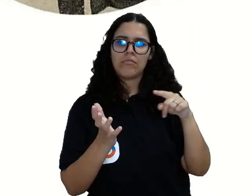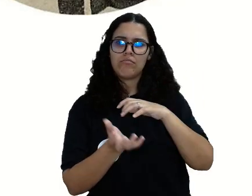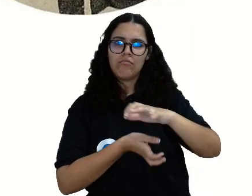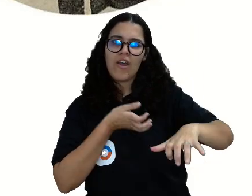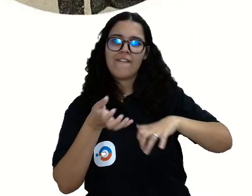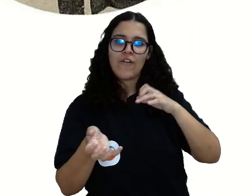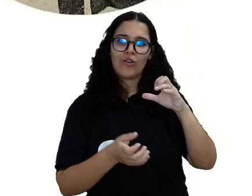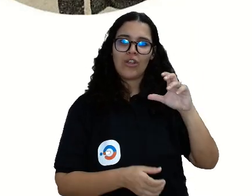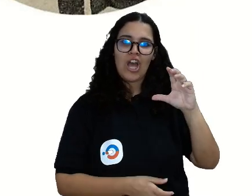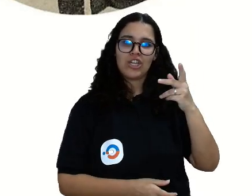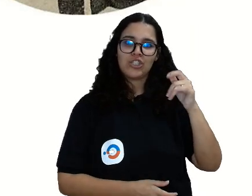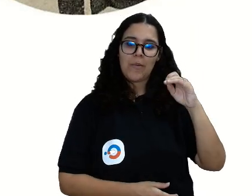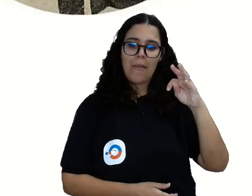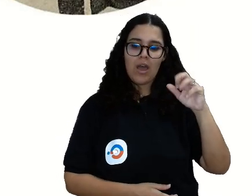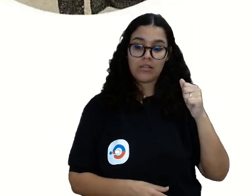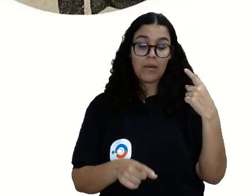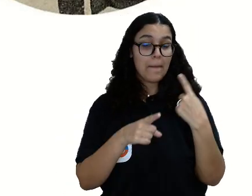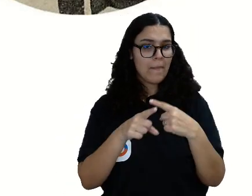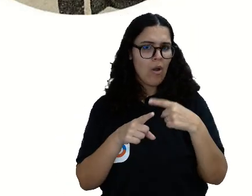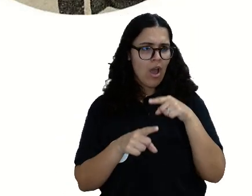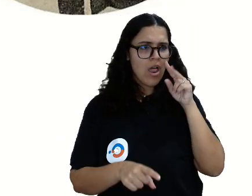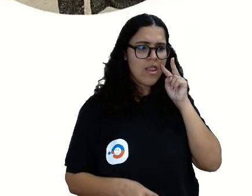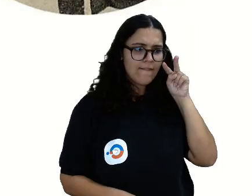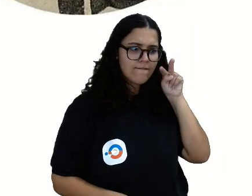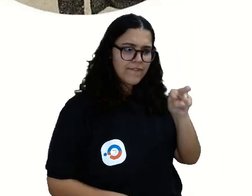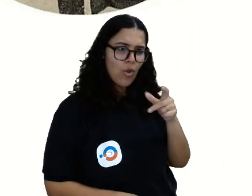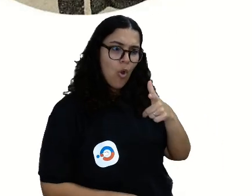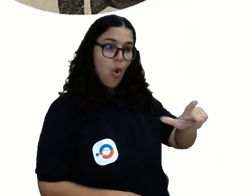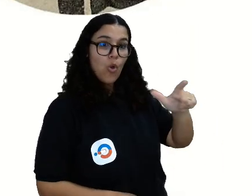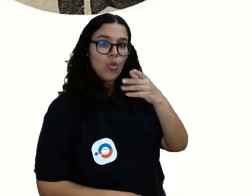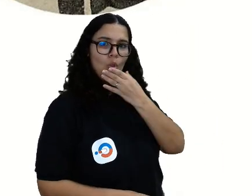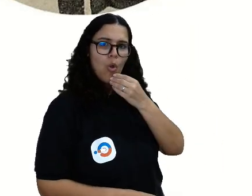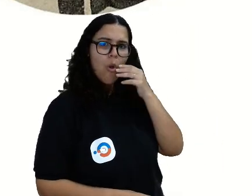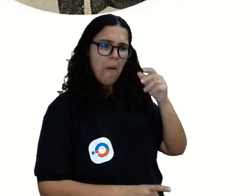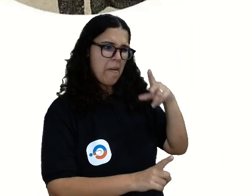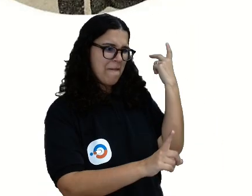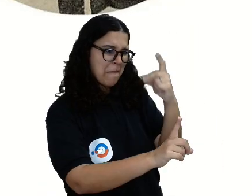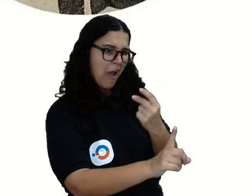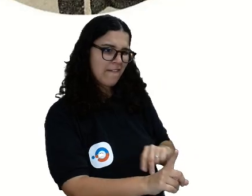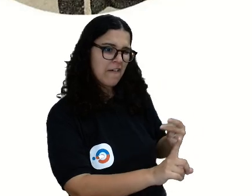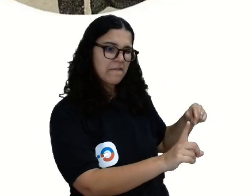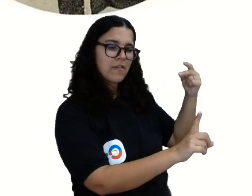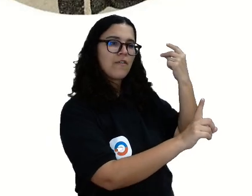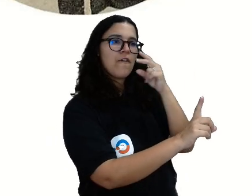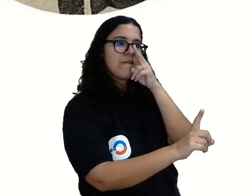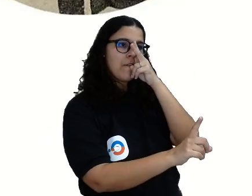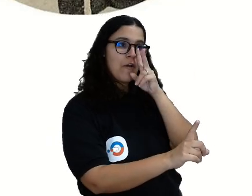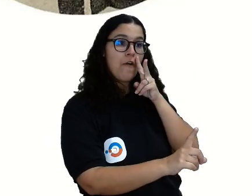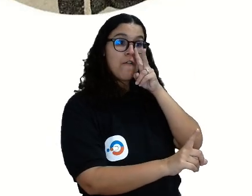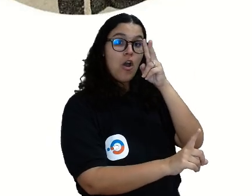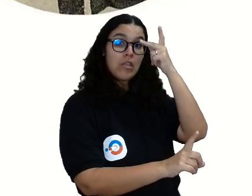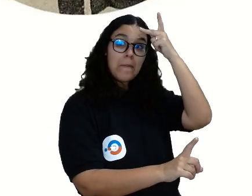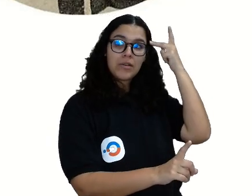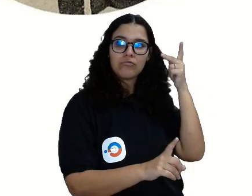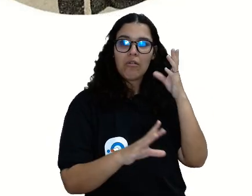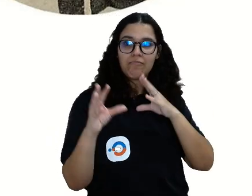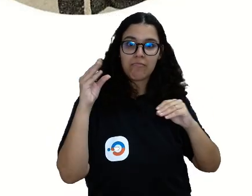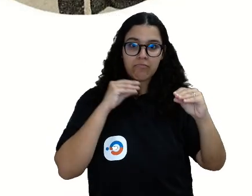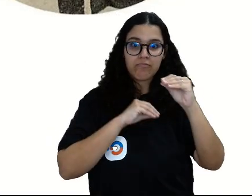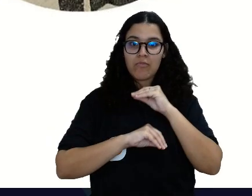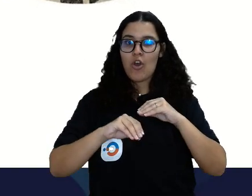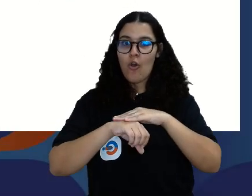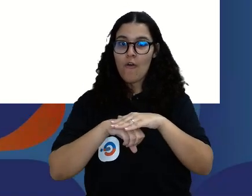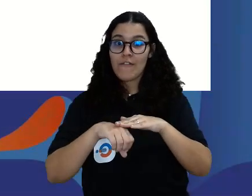um outro marinheiro ter sido, né, violentamente castigado, e conta-se que esse marinheiro teria